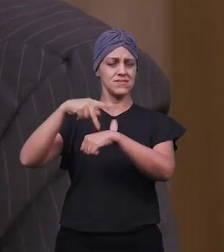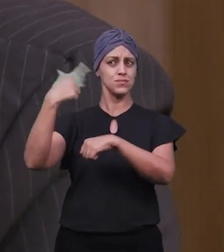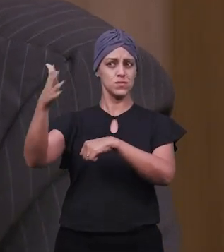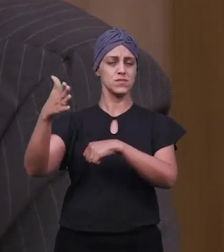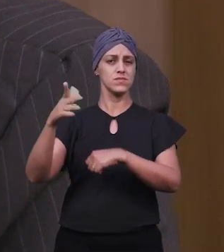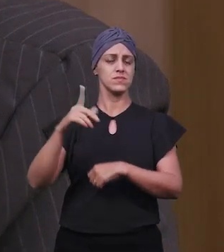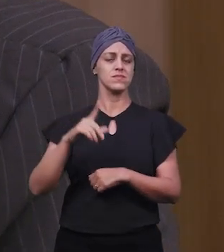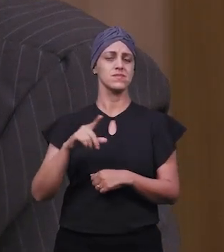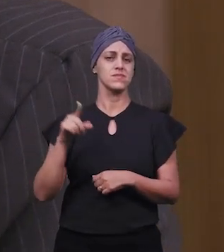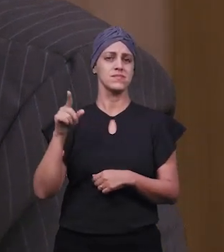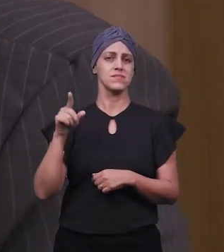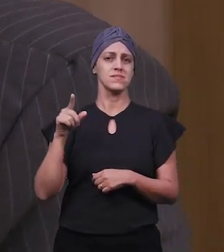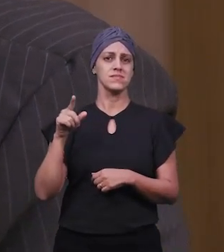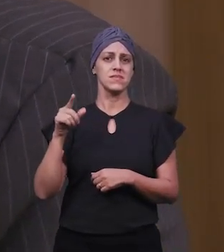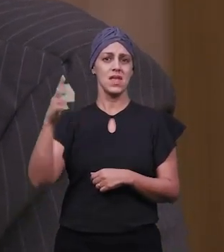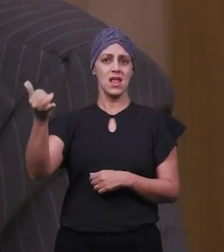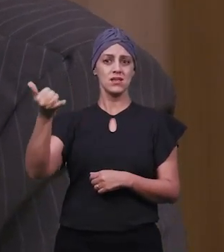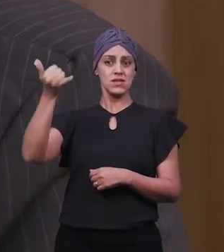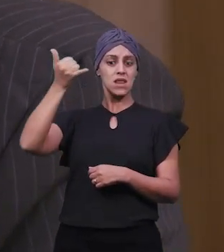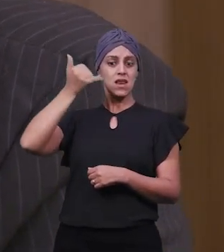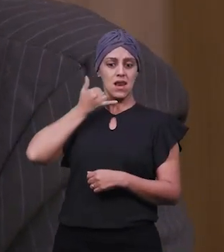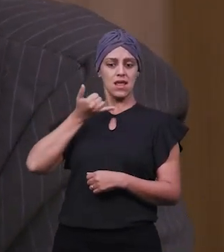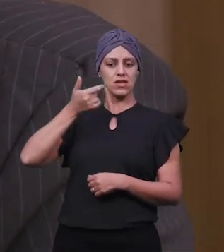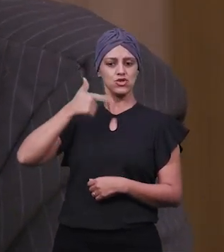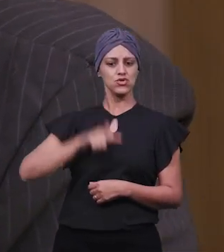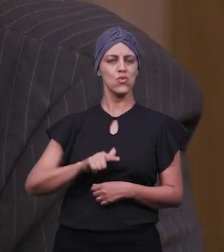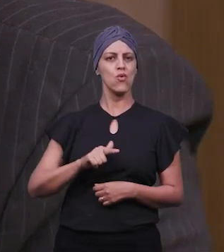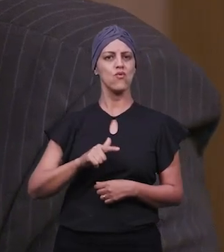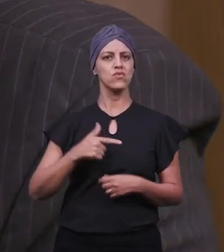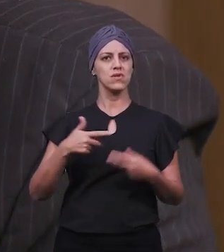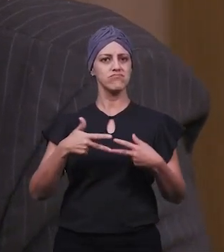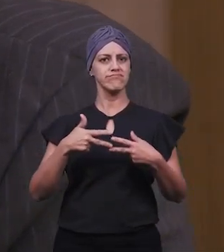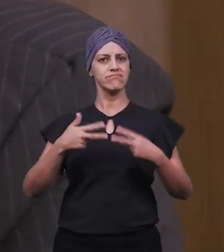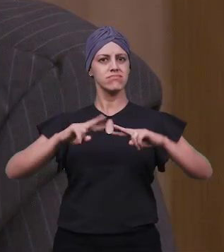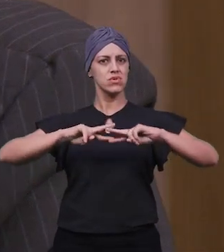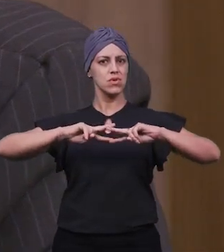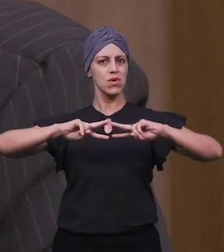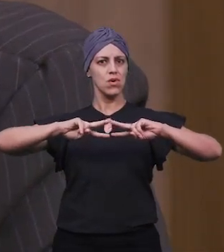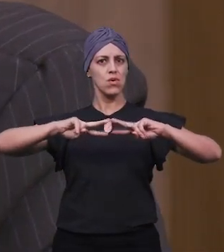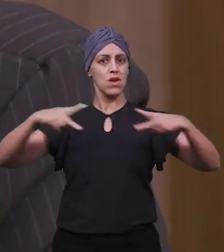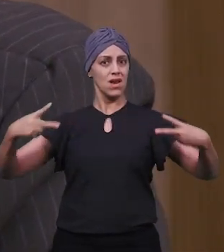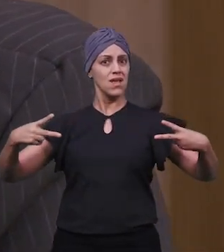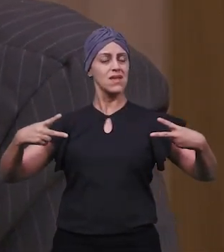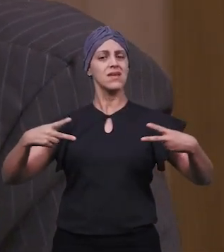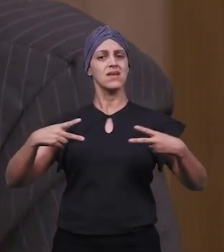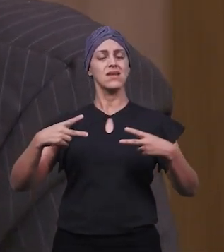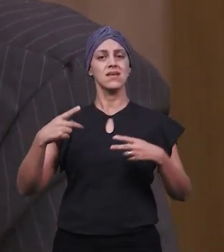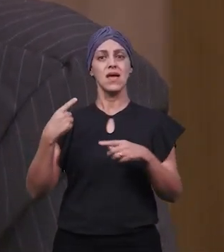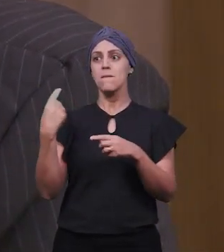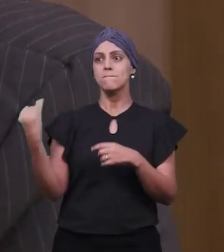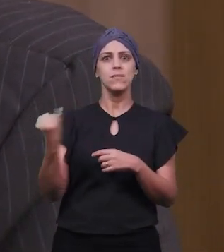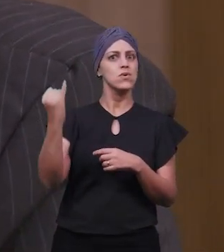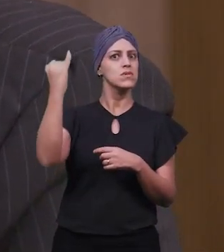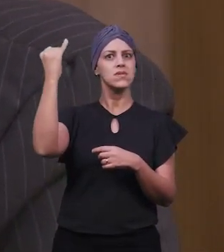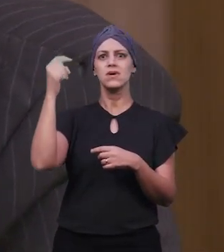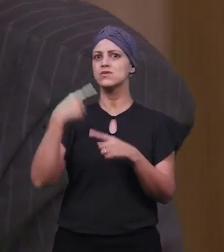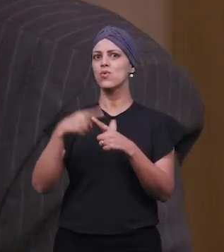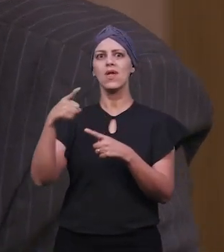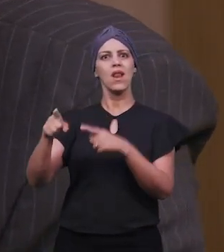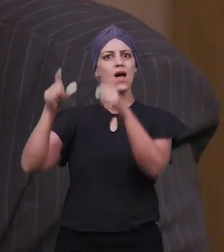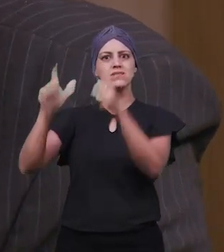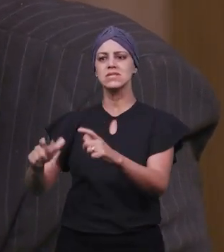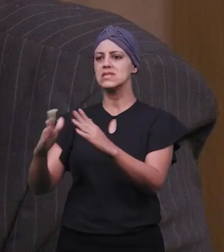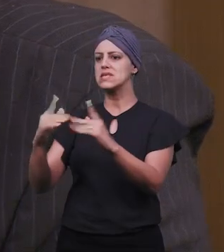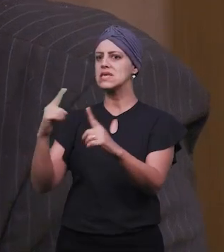exterior, esse retorno, esse link que é passado, é importantíssimo, porque lá eles não têm